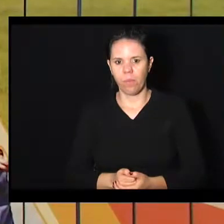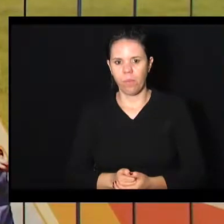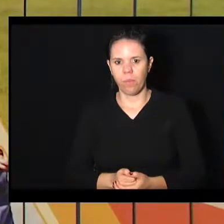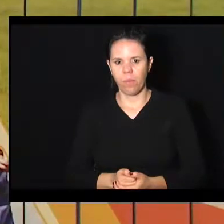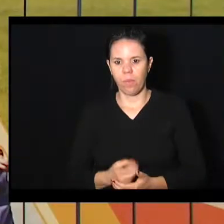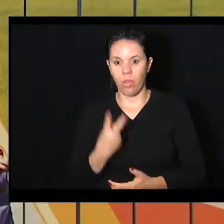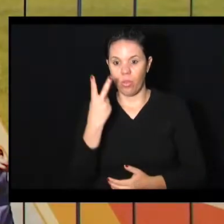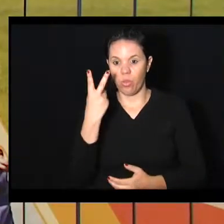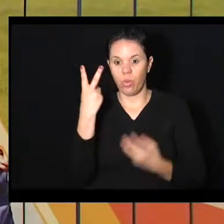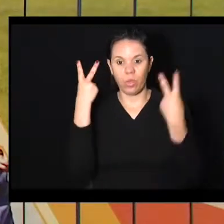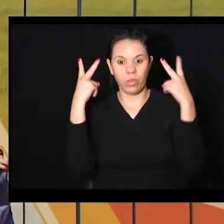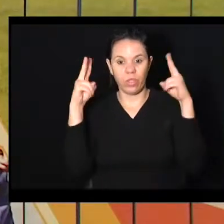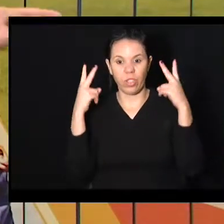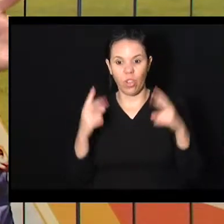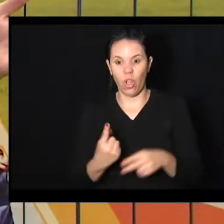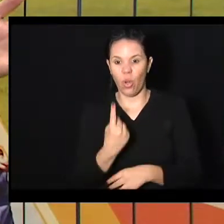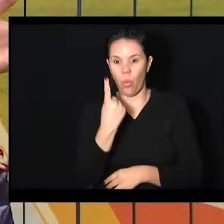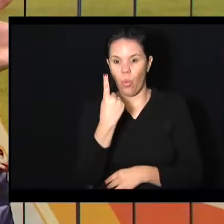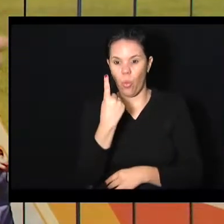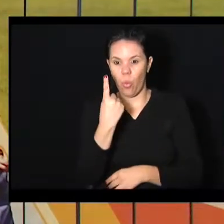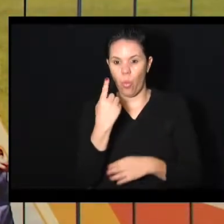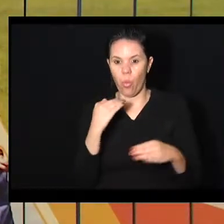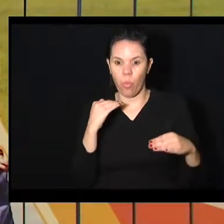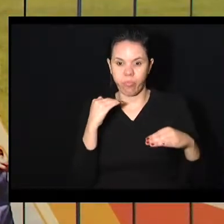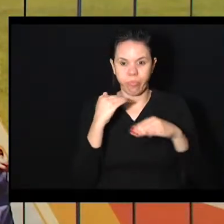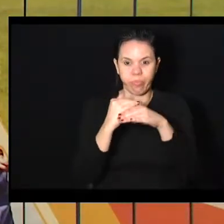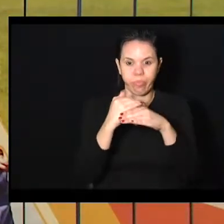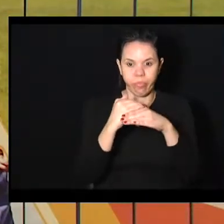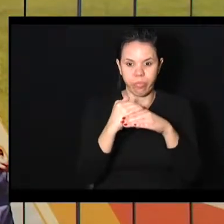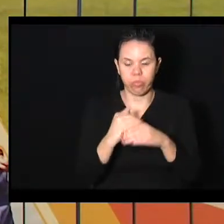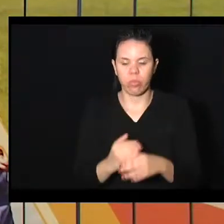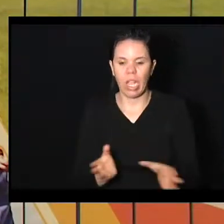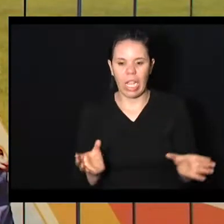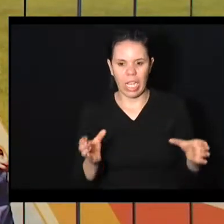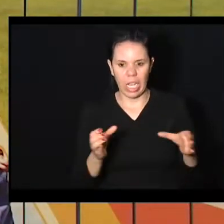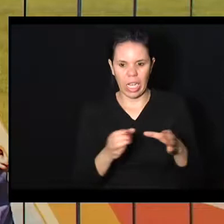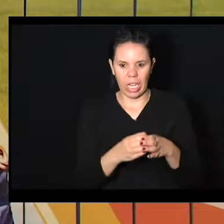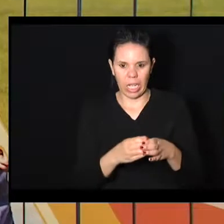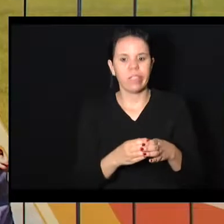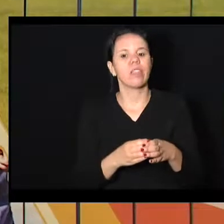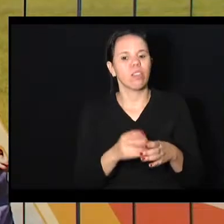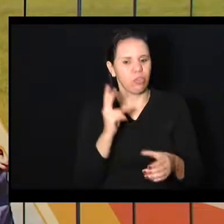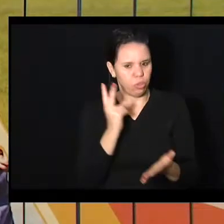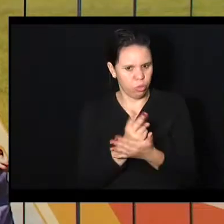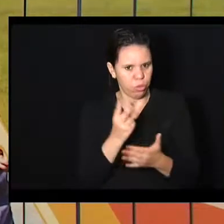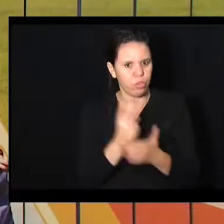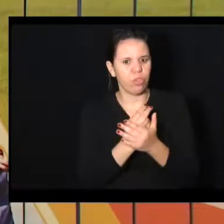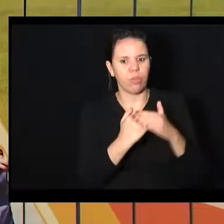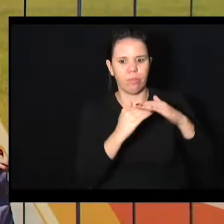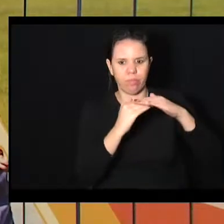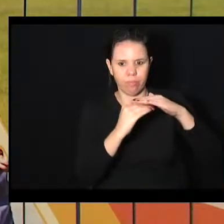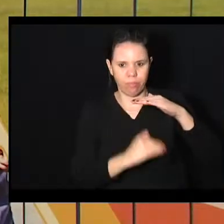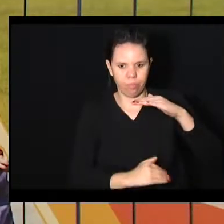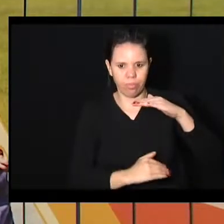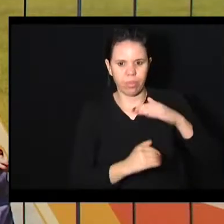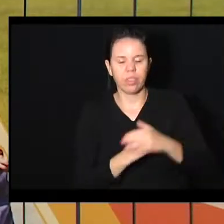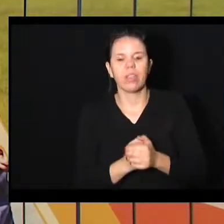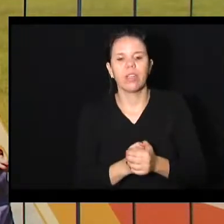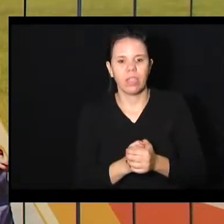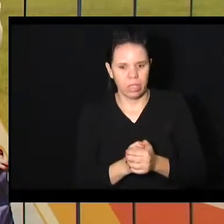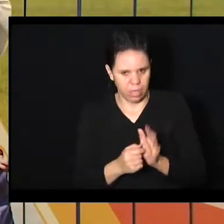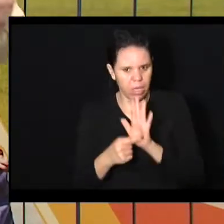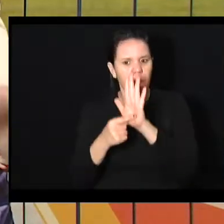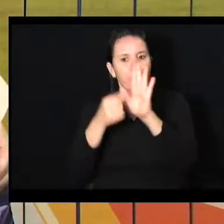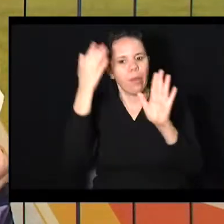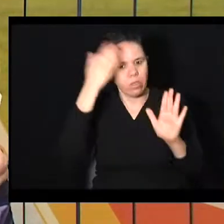2 vitórias e 1 empate nas últimas rodadas, a equipe continua na zona de rebaixamento, mas está dando mostras de que